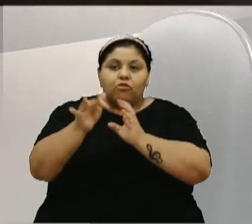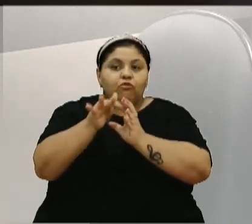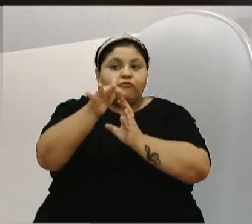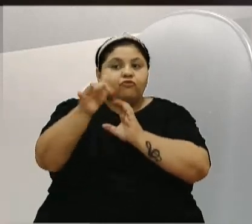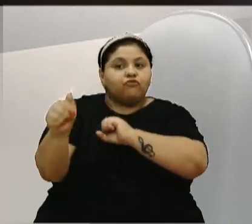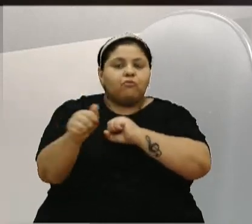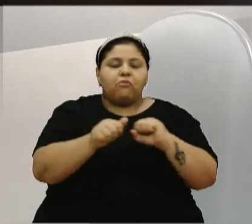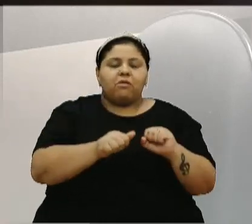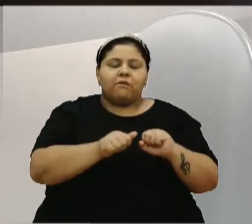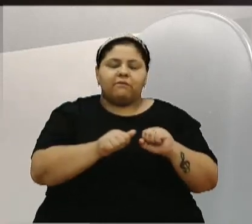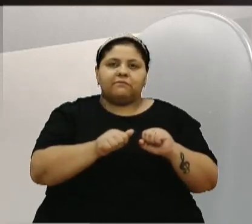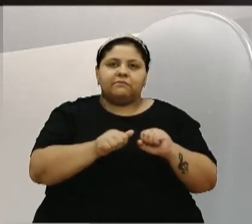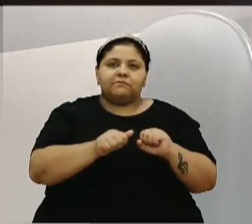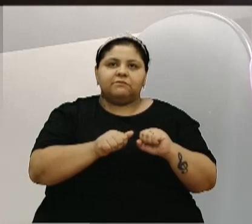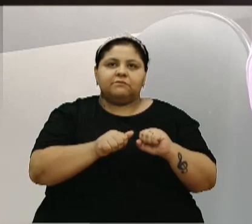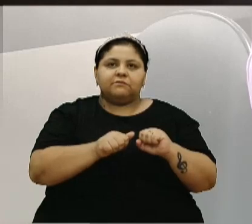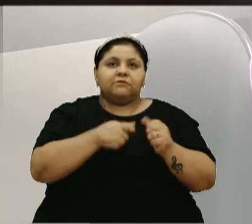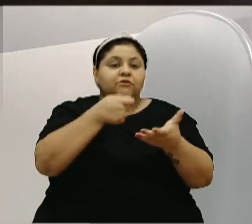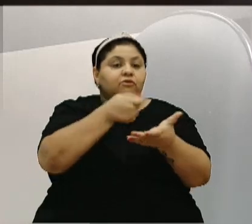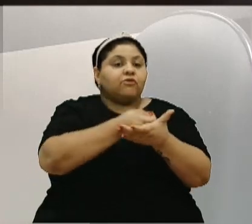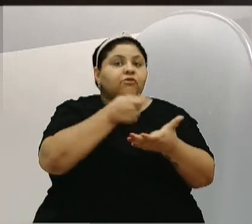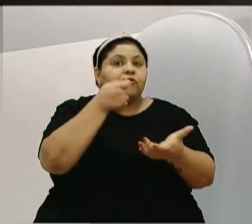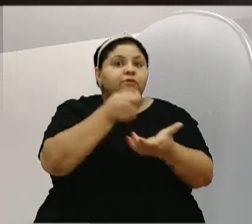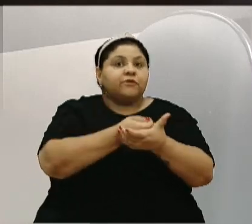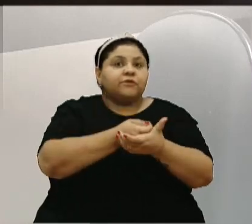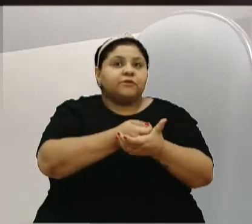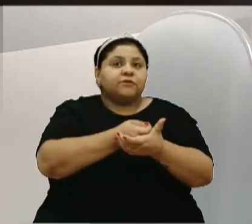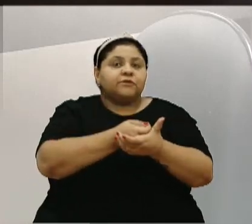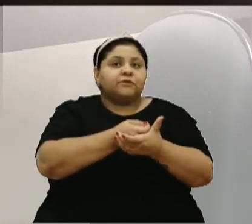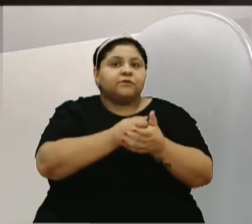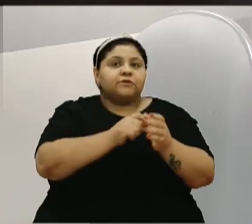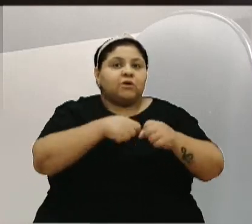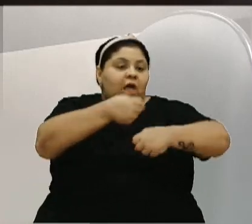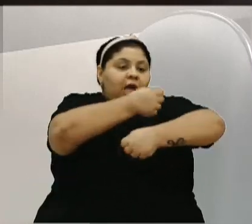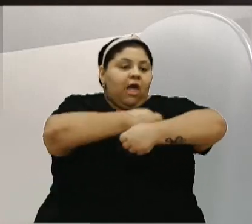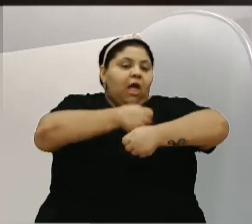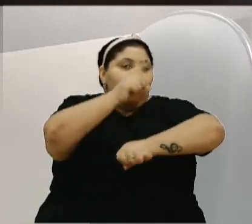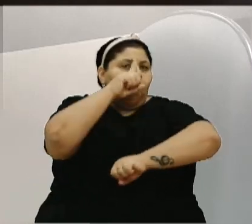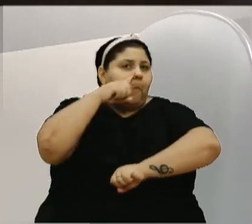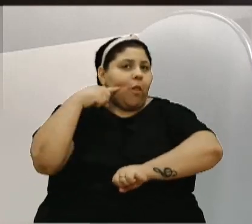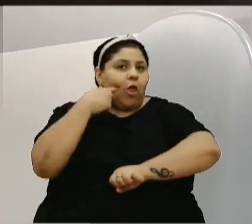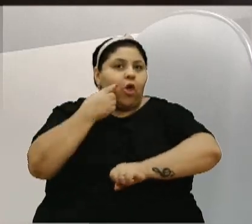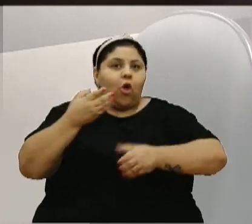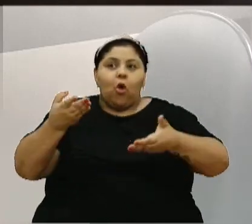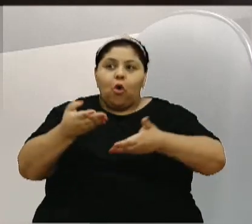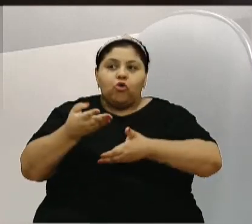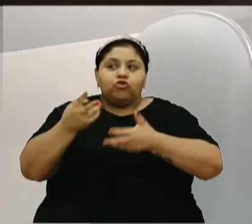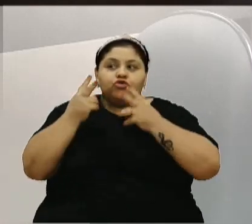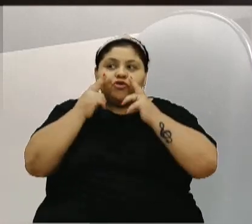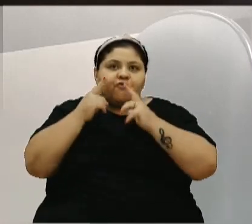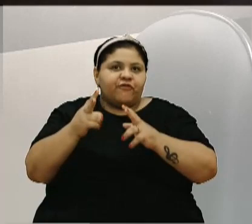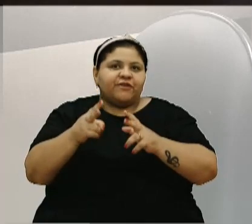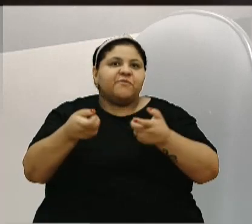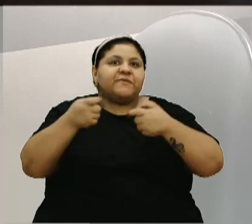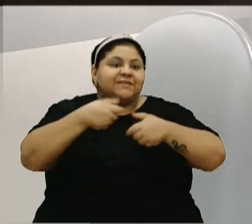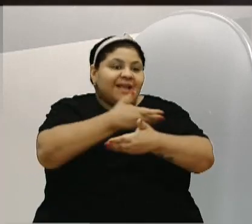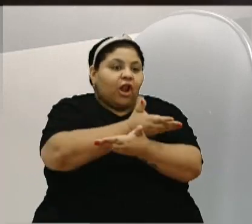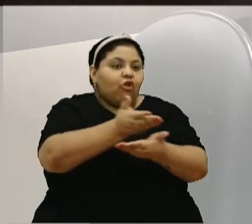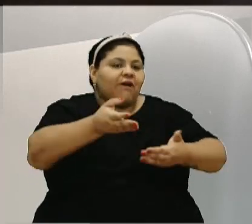até obrigatório aquela nossa polenta lá, porque hoje eu não vejo Festa da Uva sem aquele